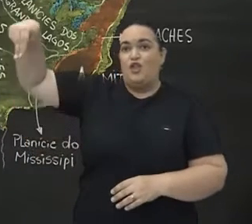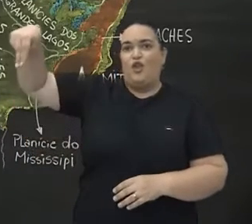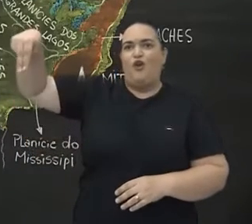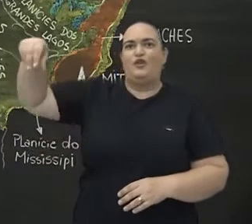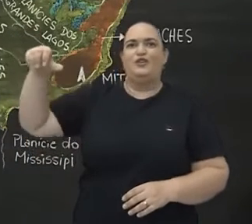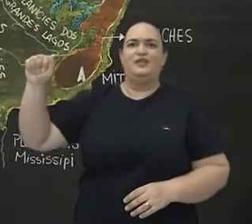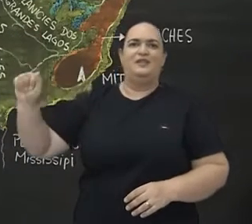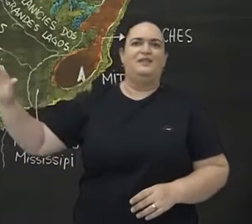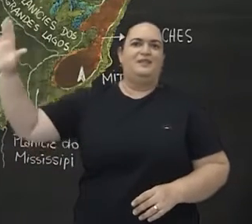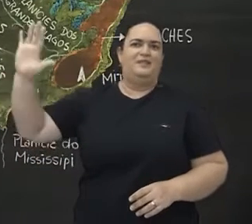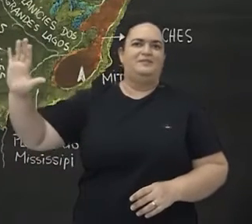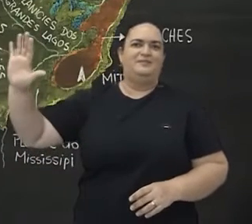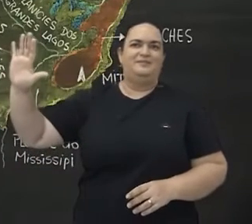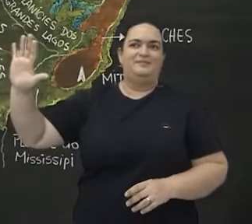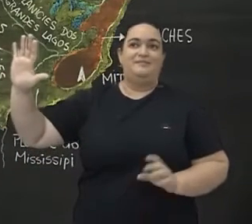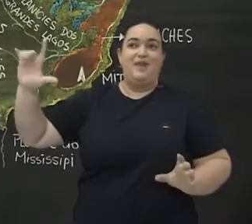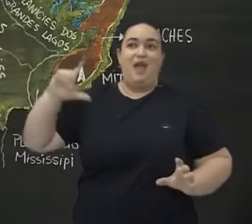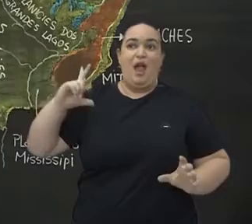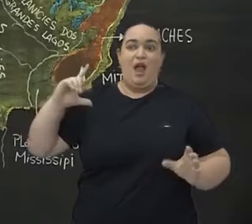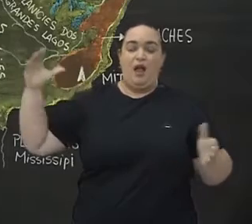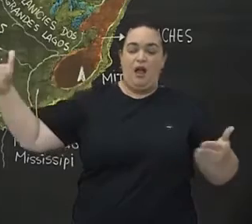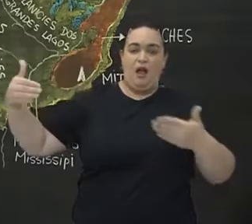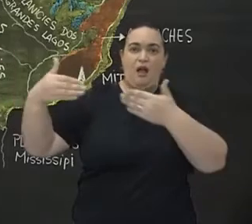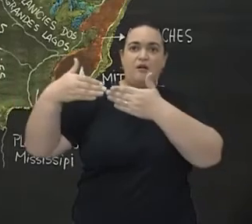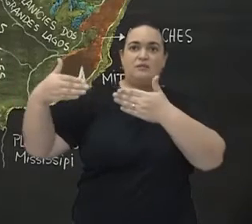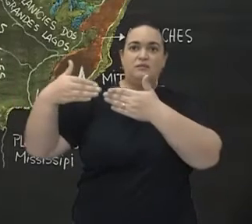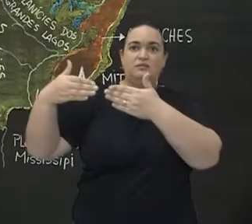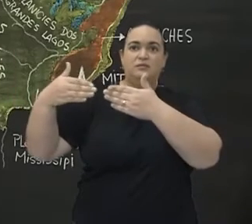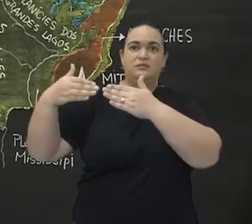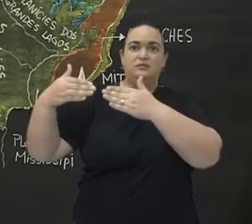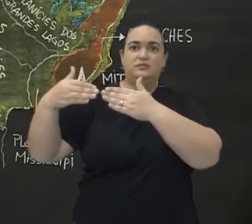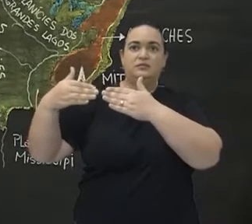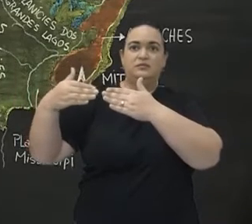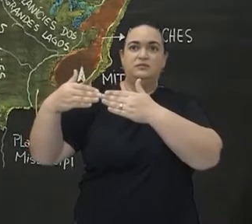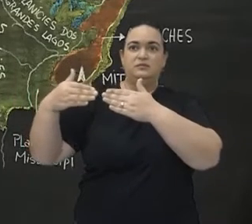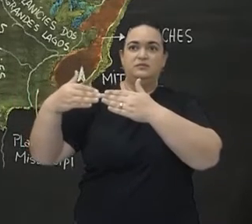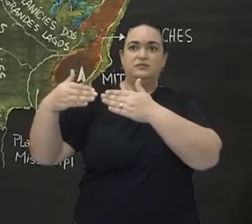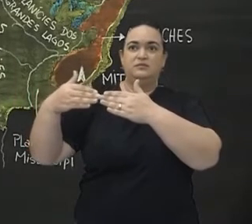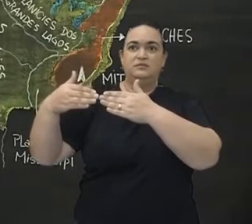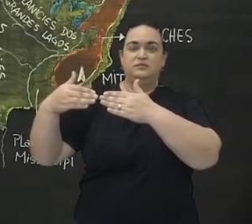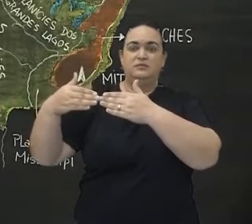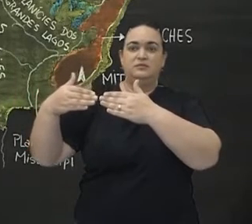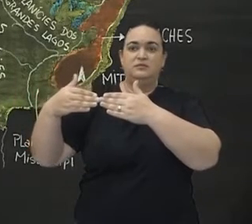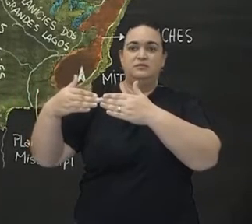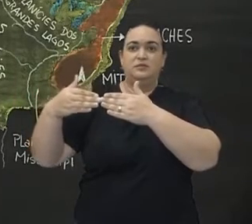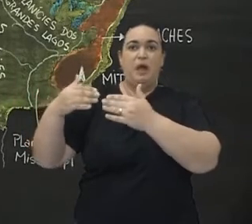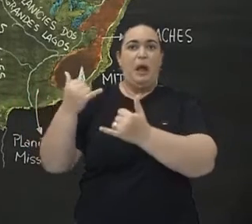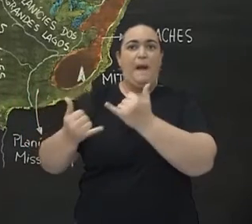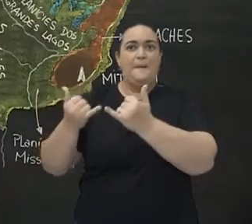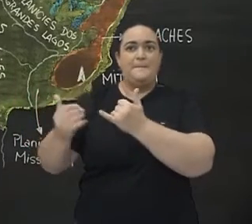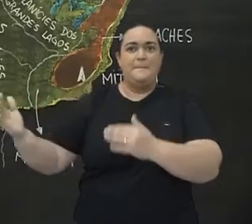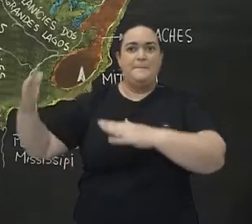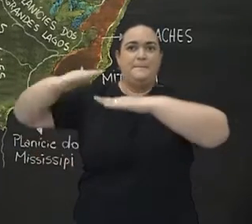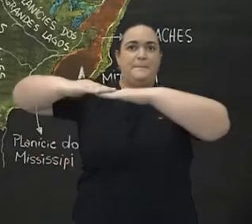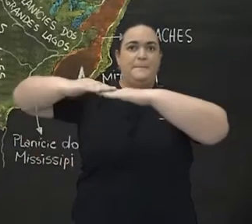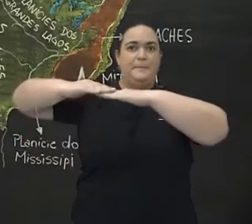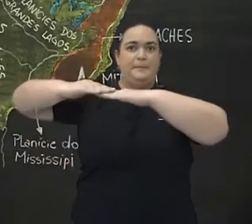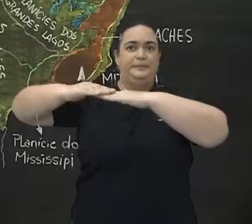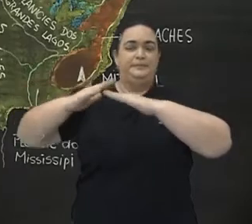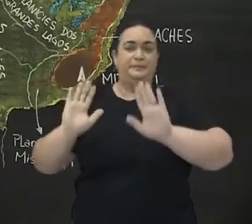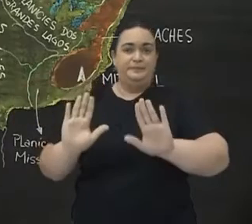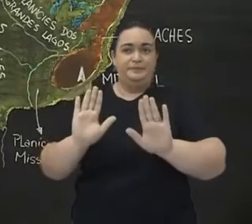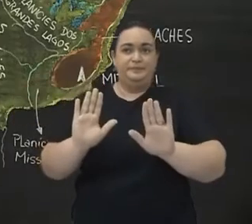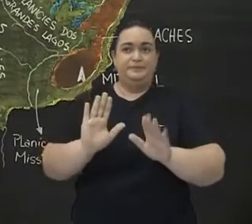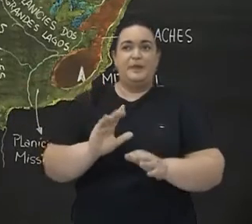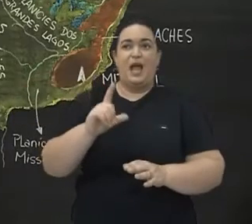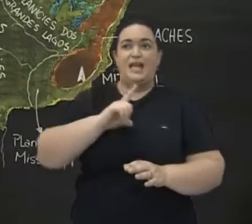estão entrando em contato, entrando aí em pressão uma sobre a outra. Dessa maneira, quando